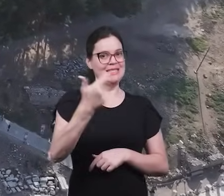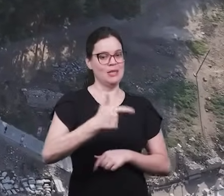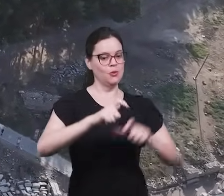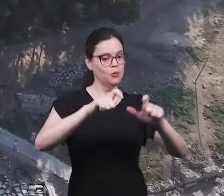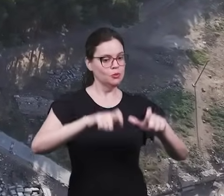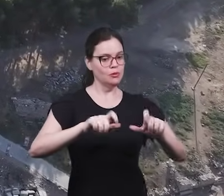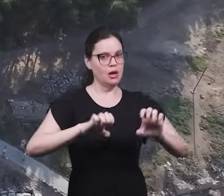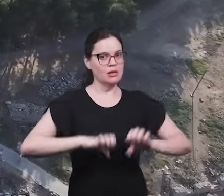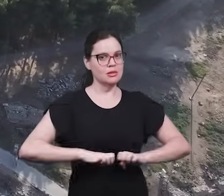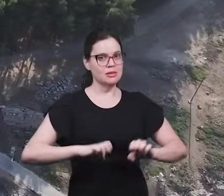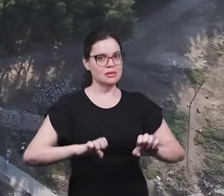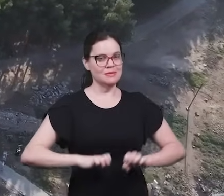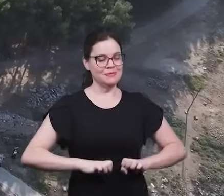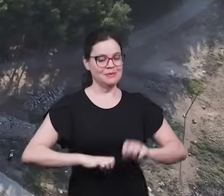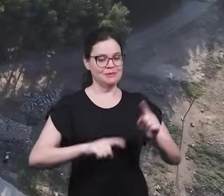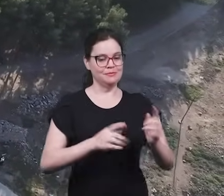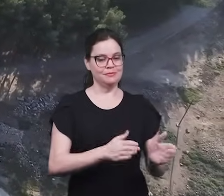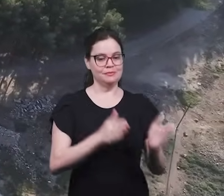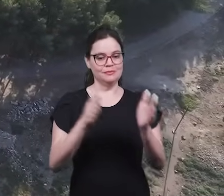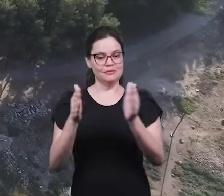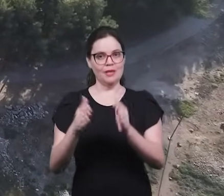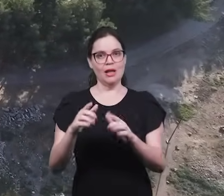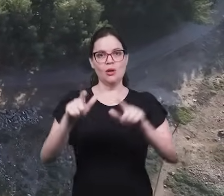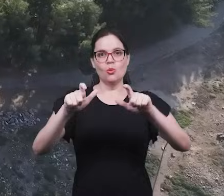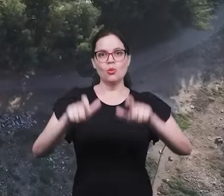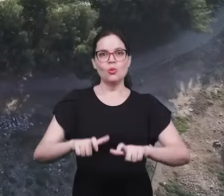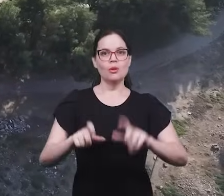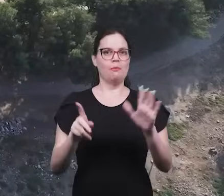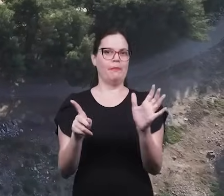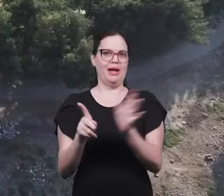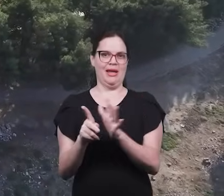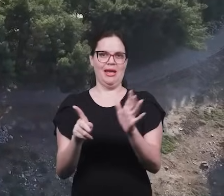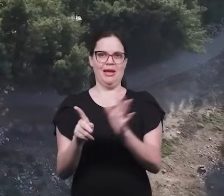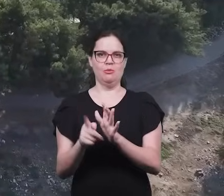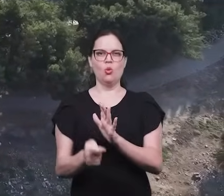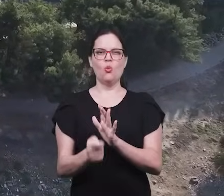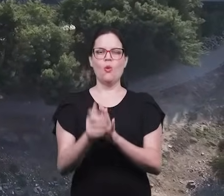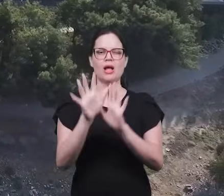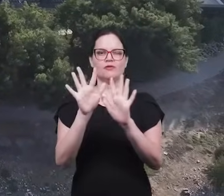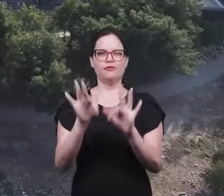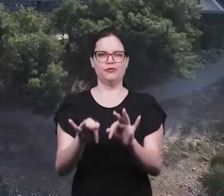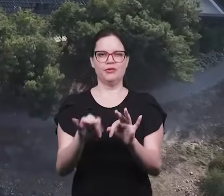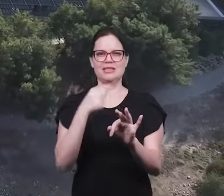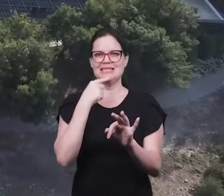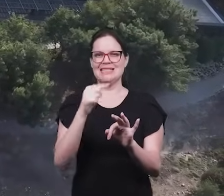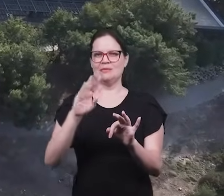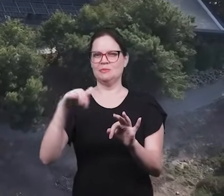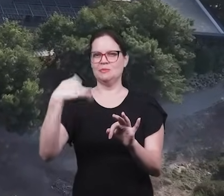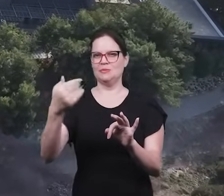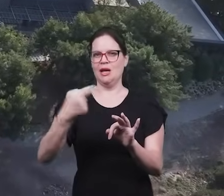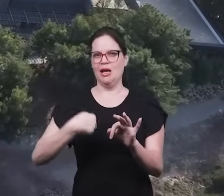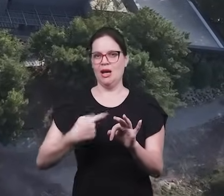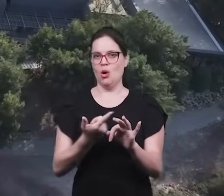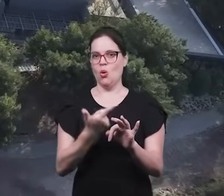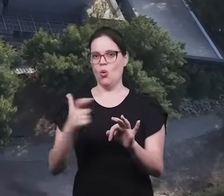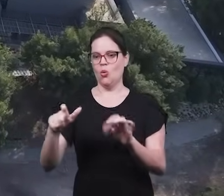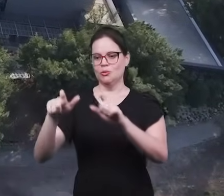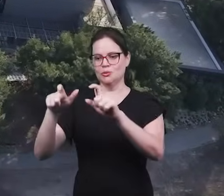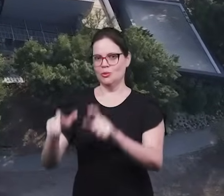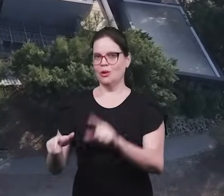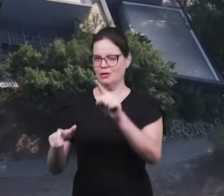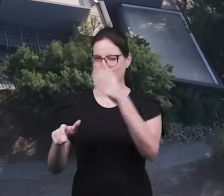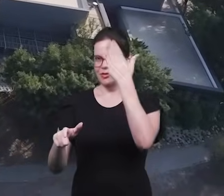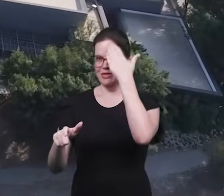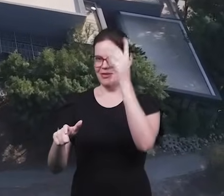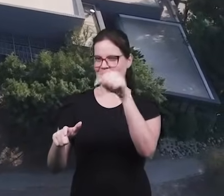Esmirna, e estamos finalizando a carta a Pérgamo. Muito provavelmente, na semana que vem, a gente já entra na próxima carta. Você vai